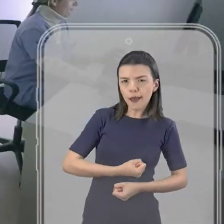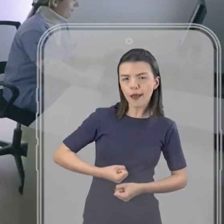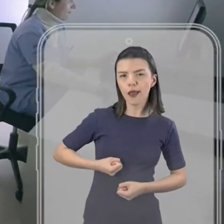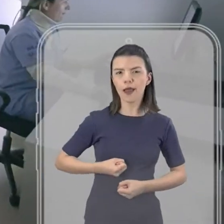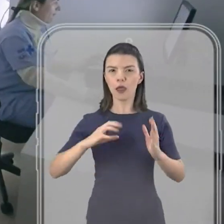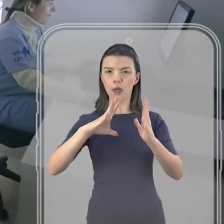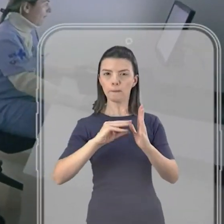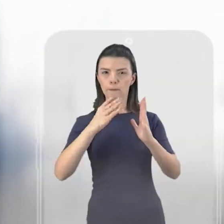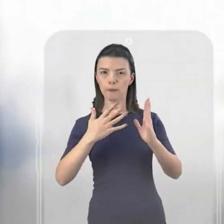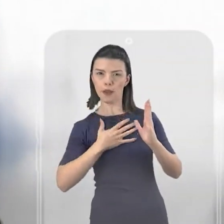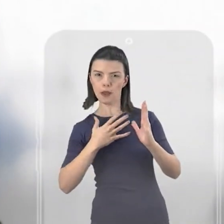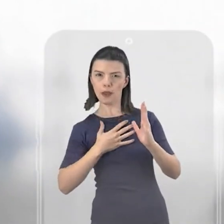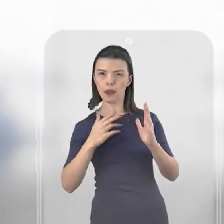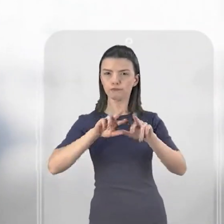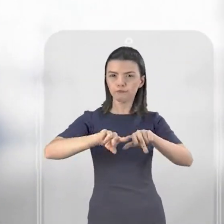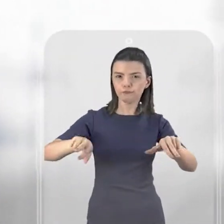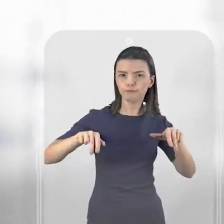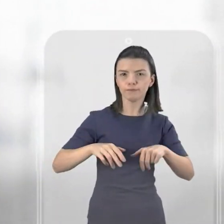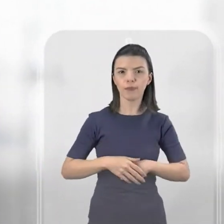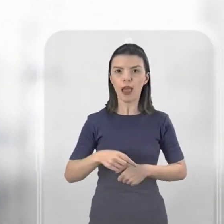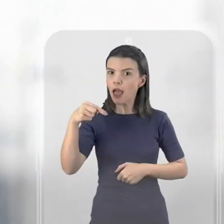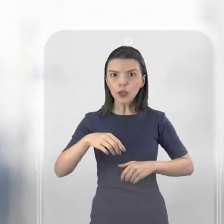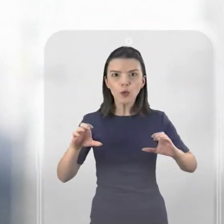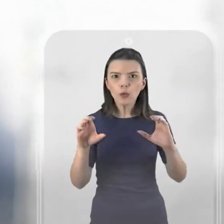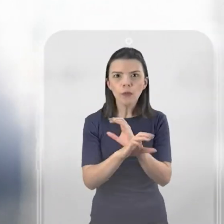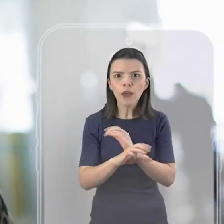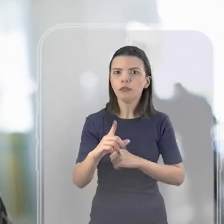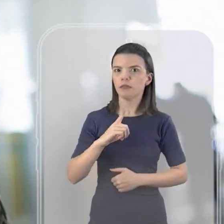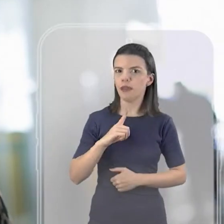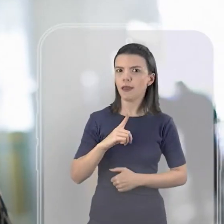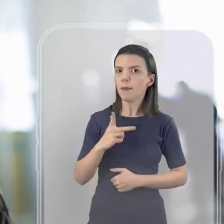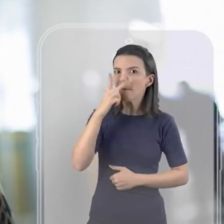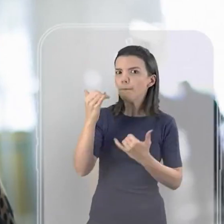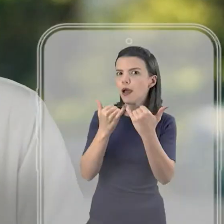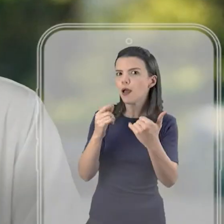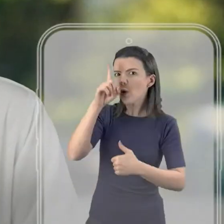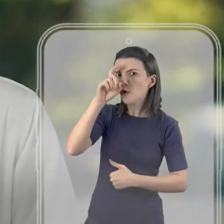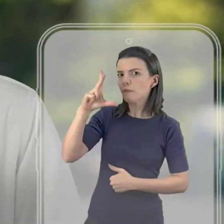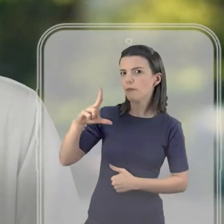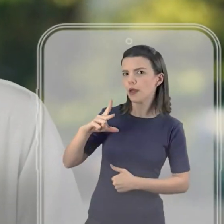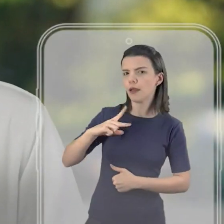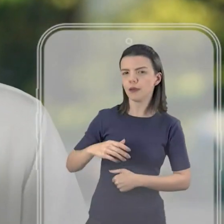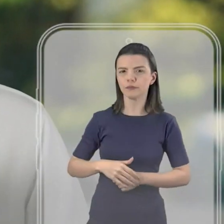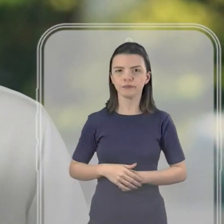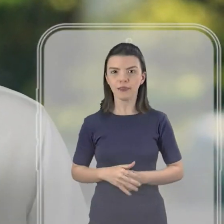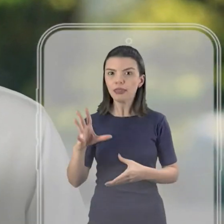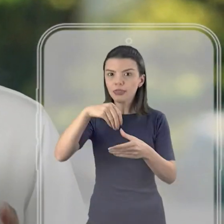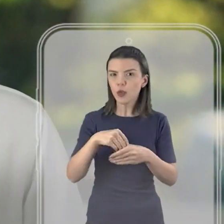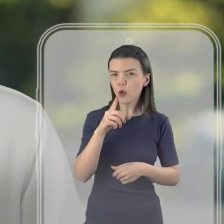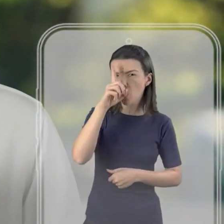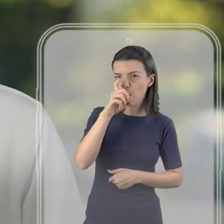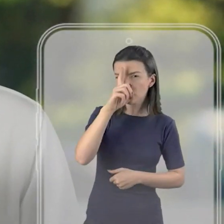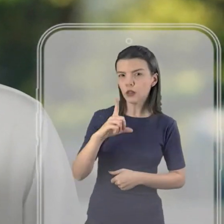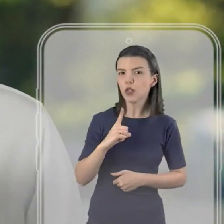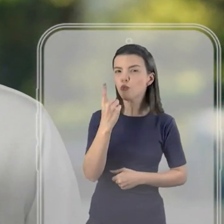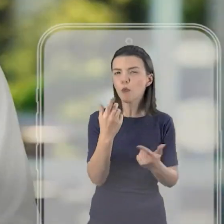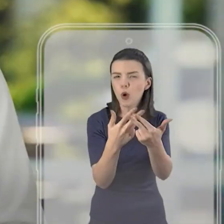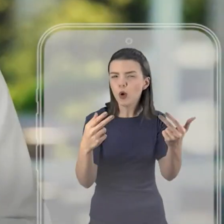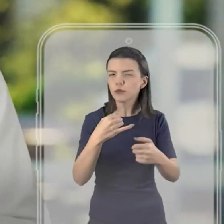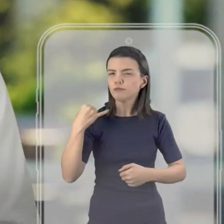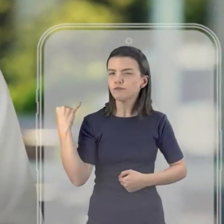raio-x, ultrassom. Aqui todo o exame que tu precisar tem como se fosse particular. Nós ainda temos no multi-hospital um equipamento